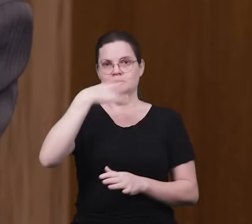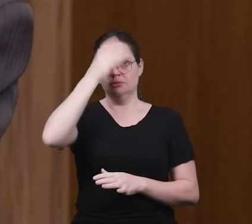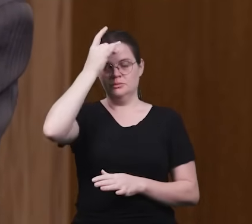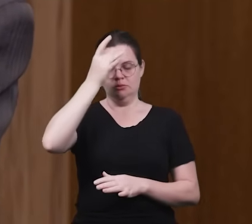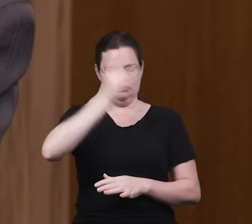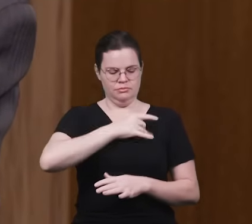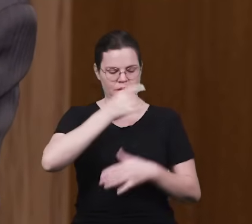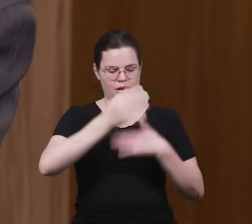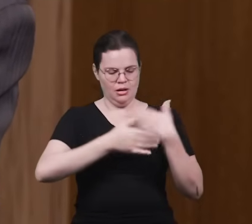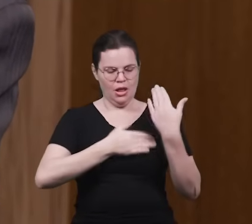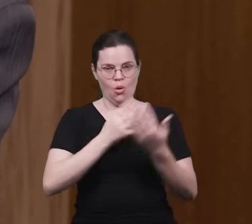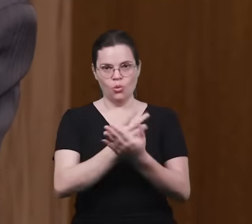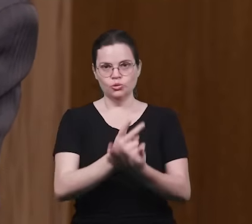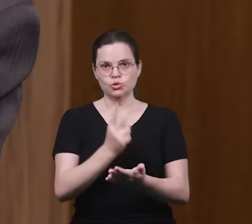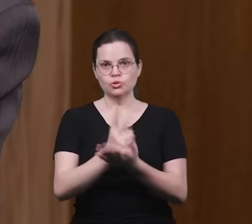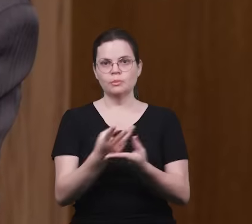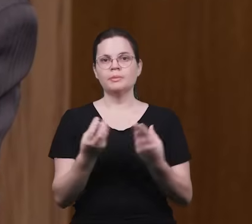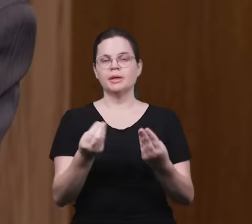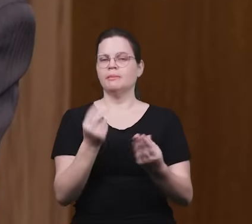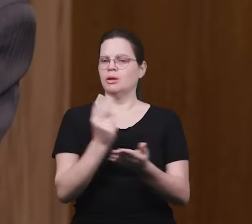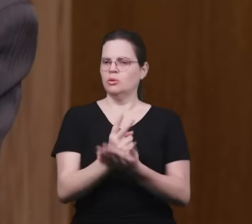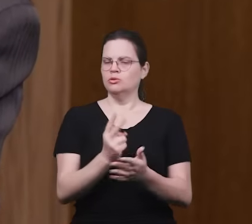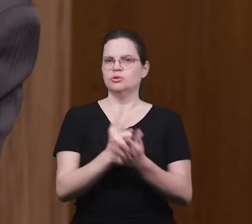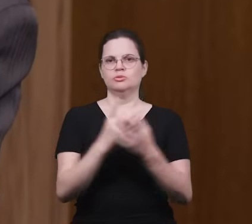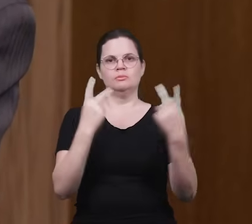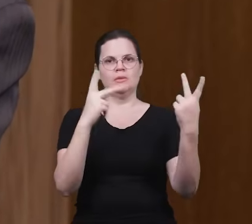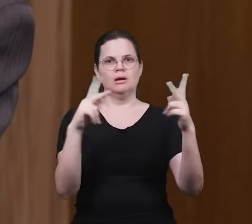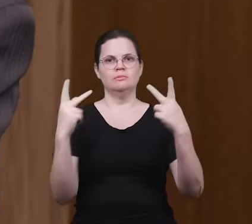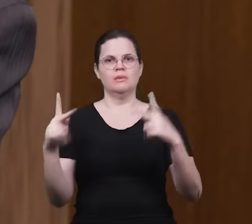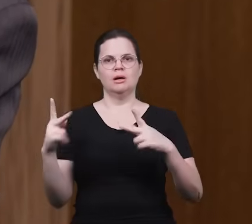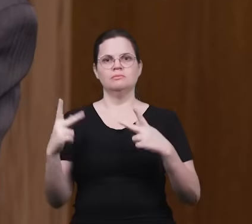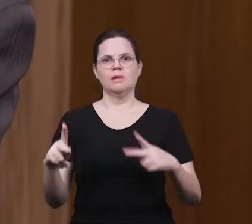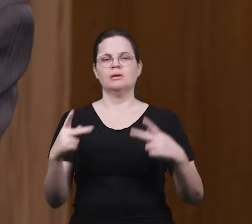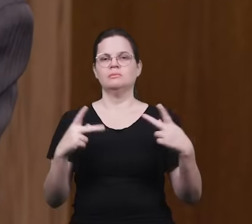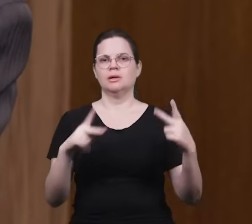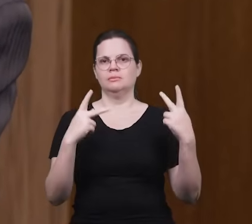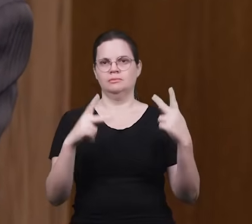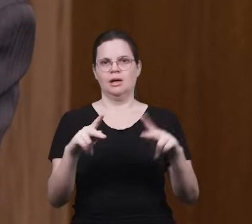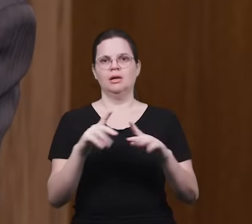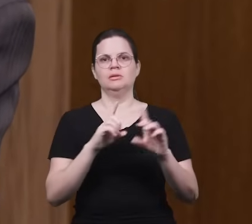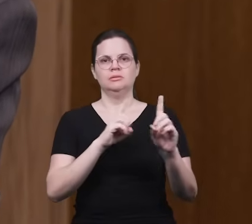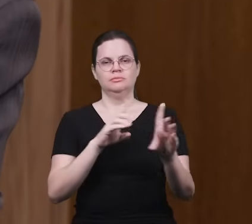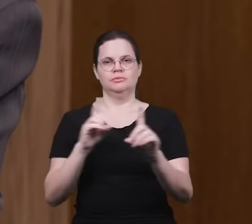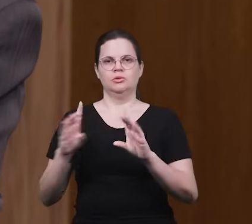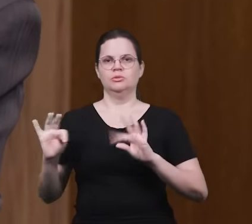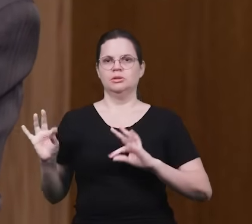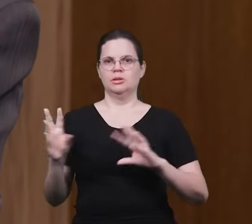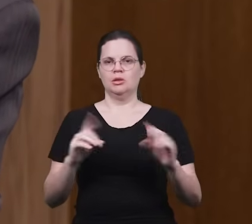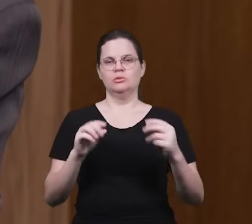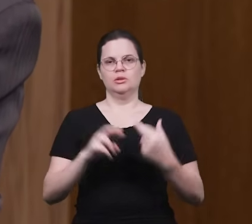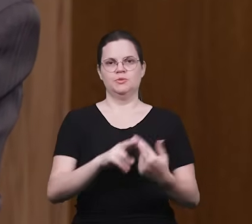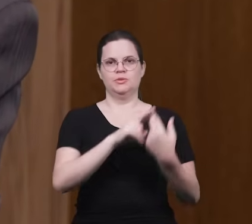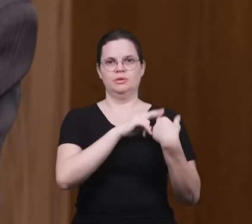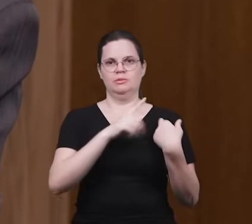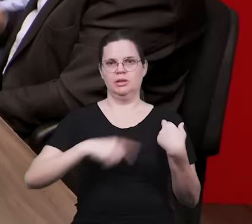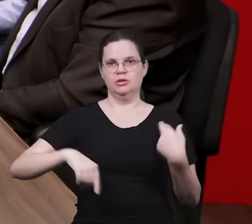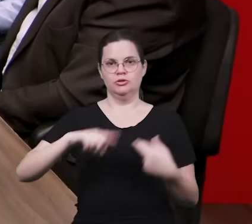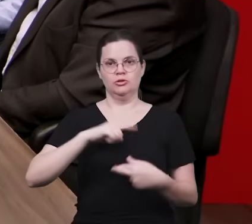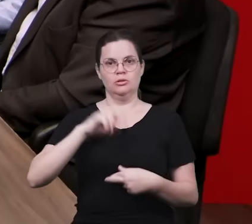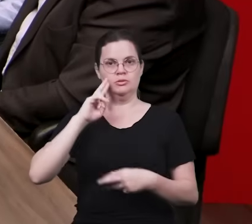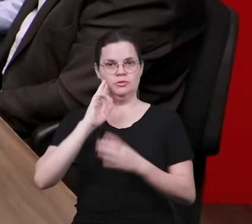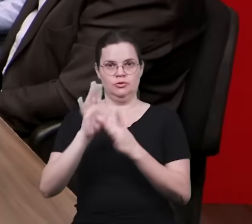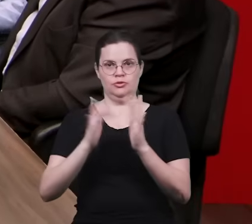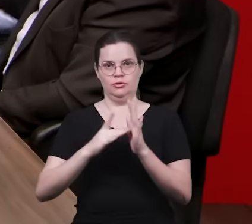Santo para dar sequência à obra que o Senhor Jesus deixou para a vida da igreja. Então, pastor